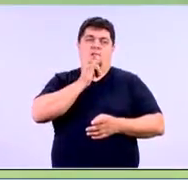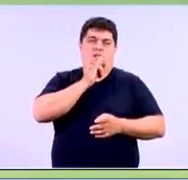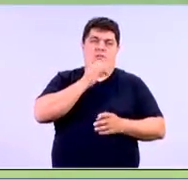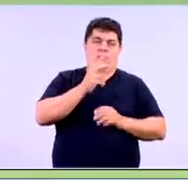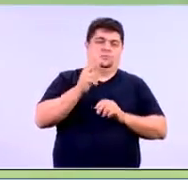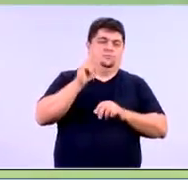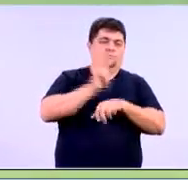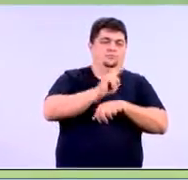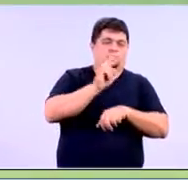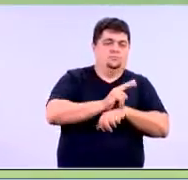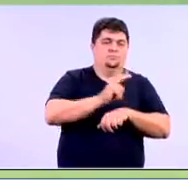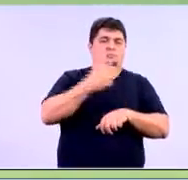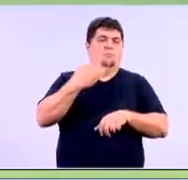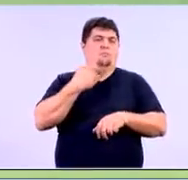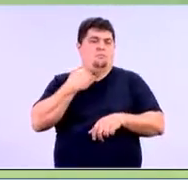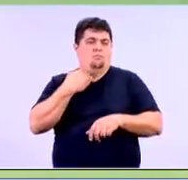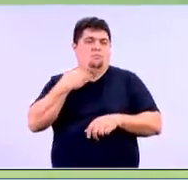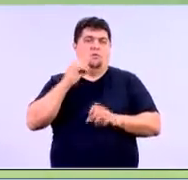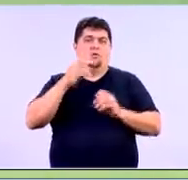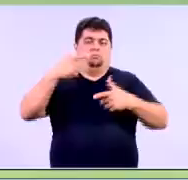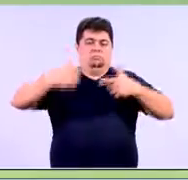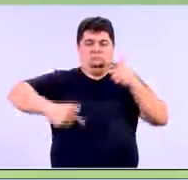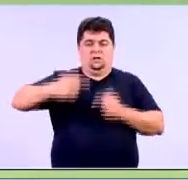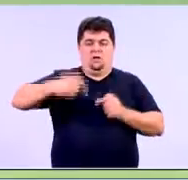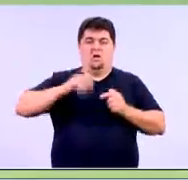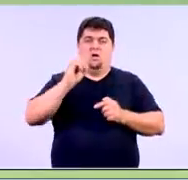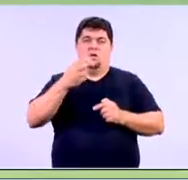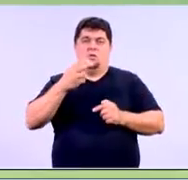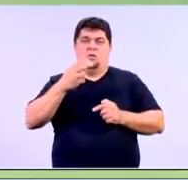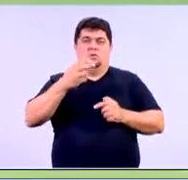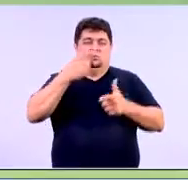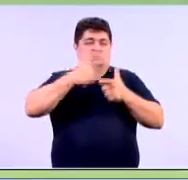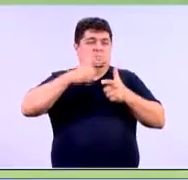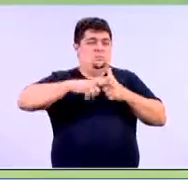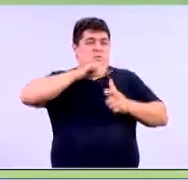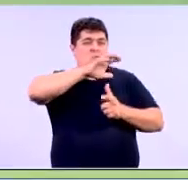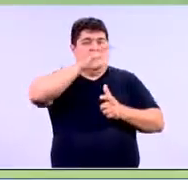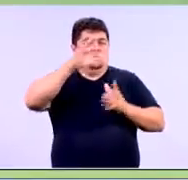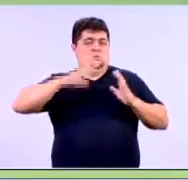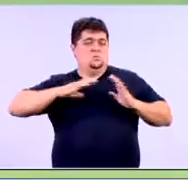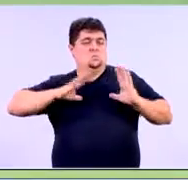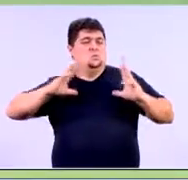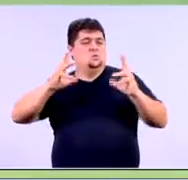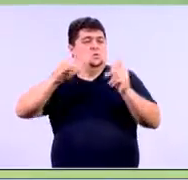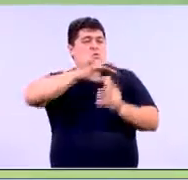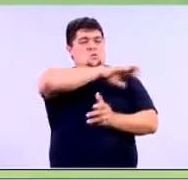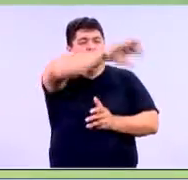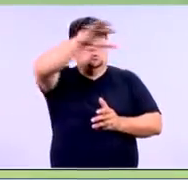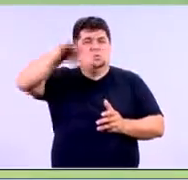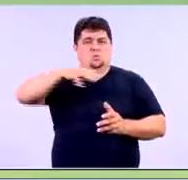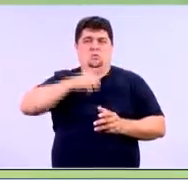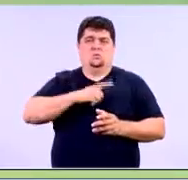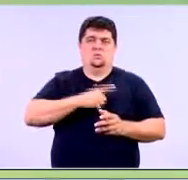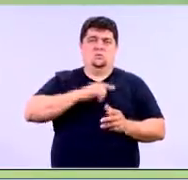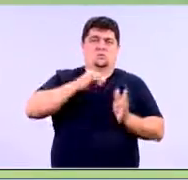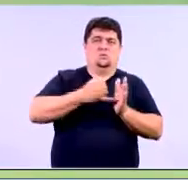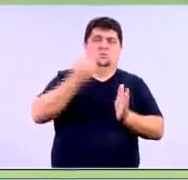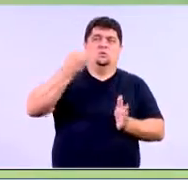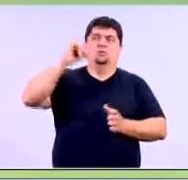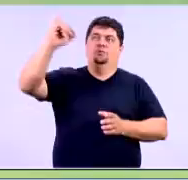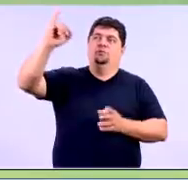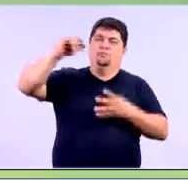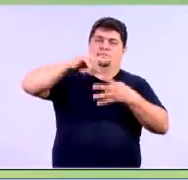empréstimos compulsórios por guerra ou calamidade. Aqui está o imposto que eu já abordei, que é o imposto de